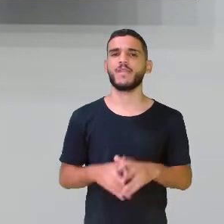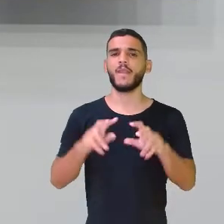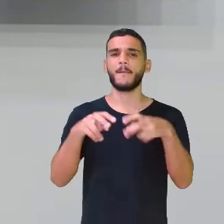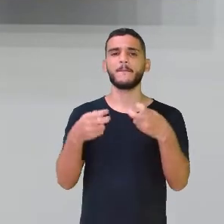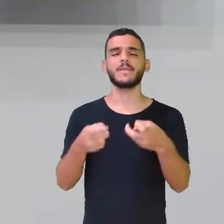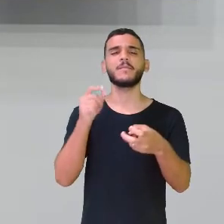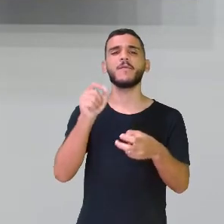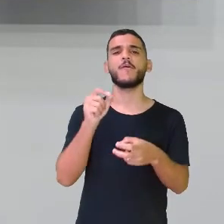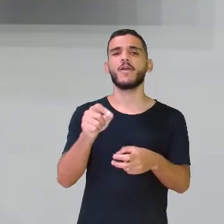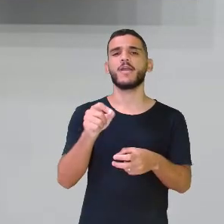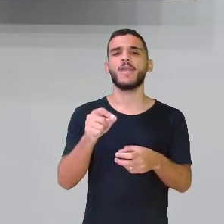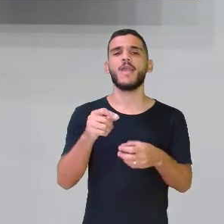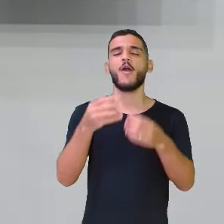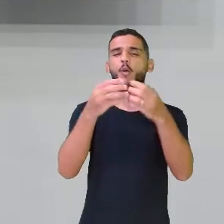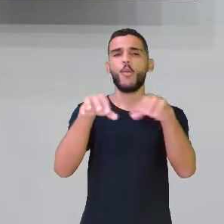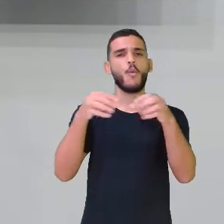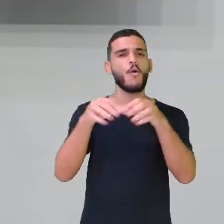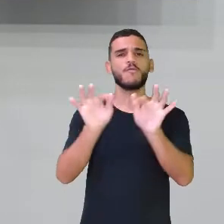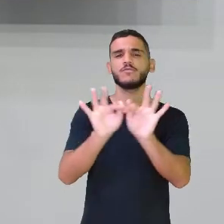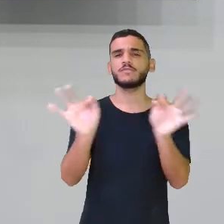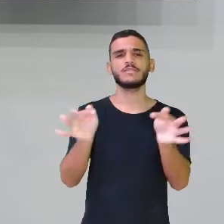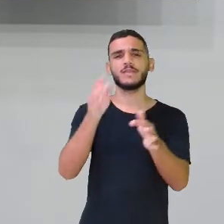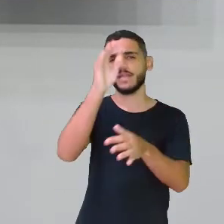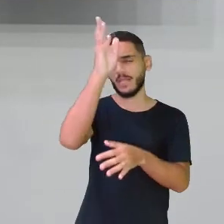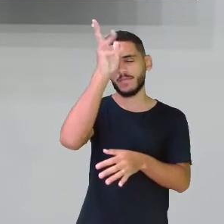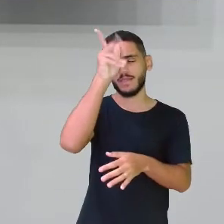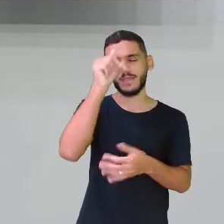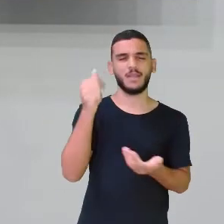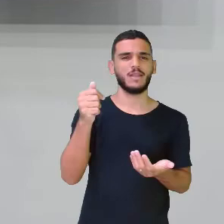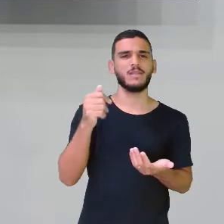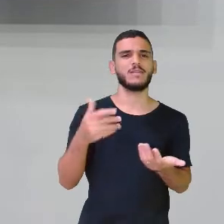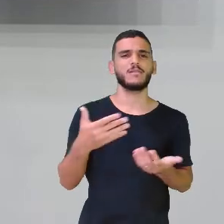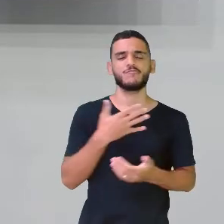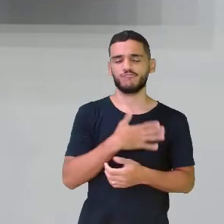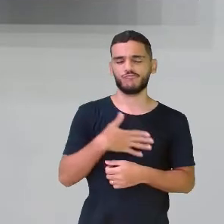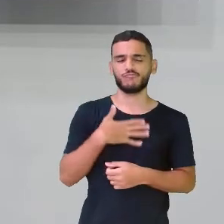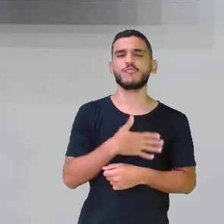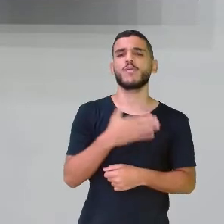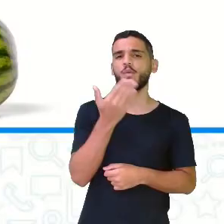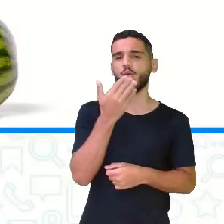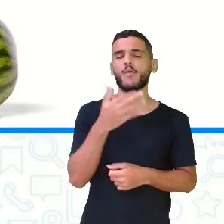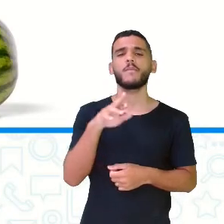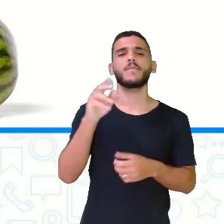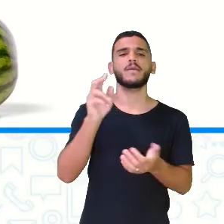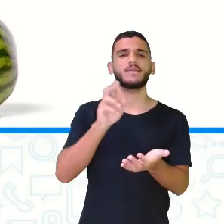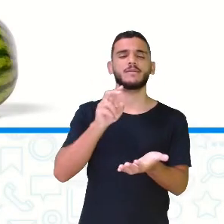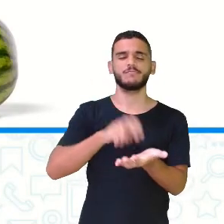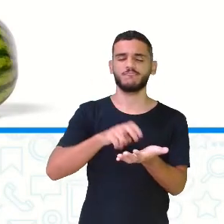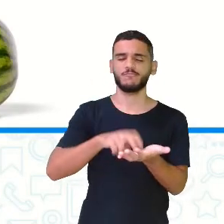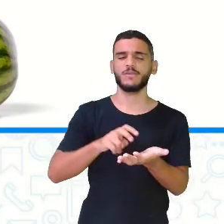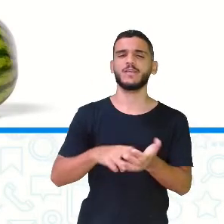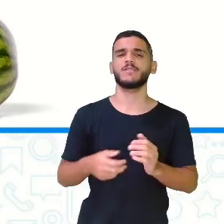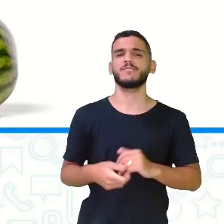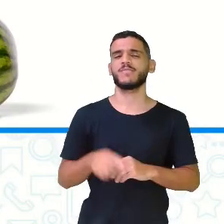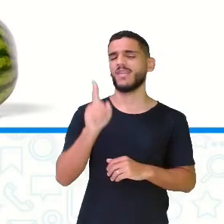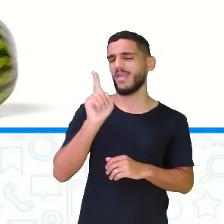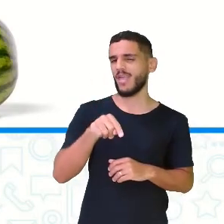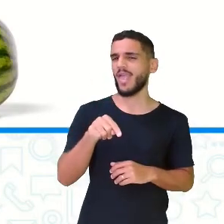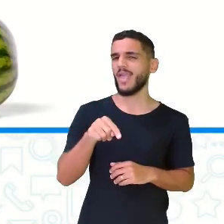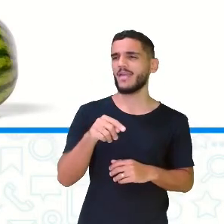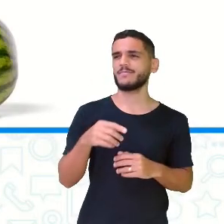esses que a gente gosta de comer no café da manhã. Não, não é um ovo, né, professora? Será que é o